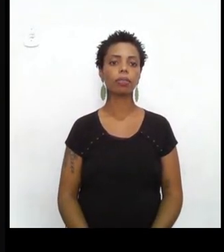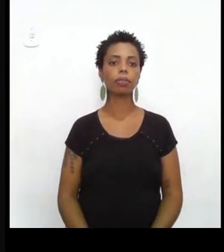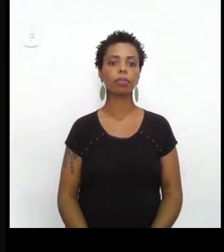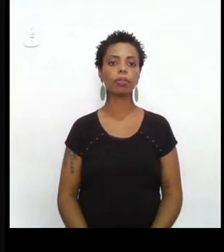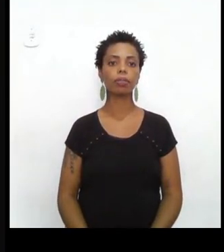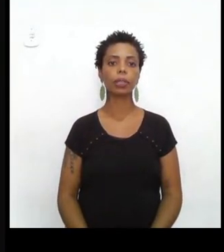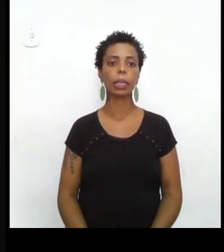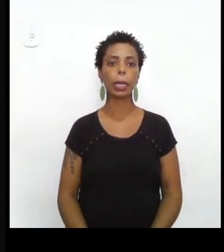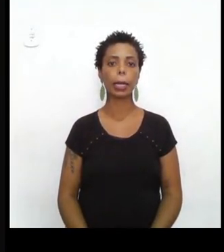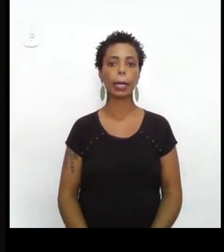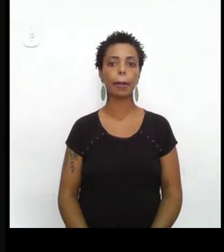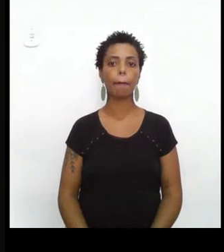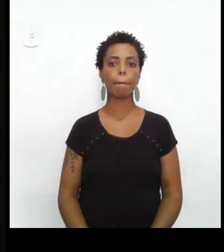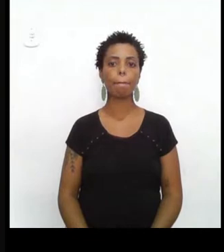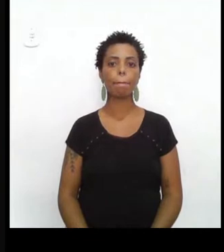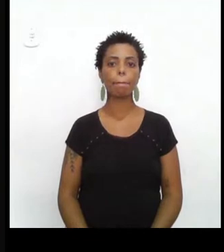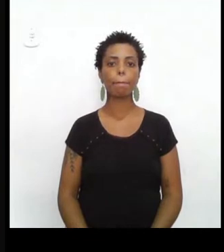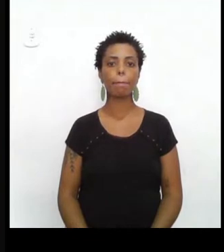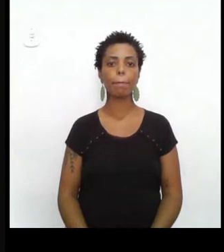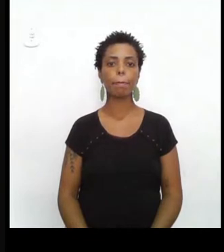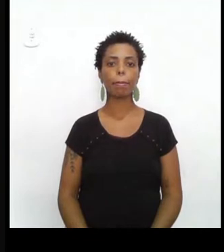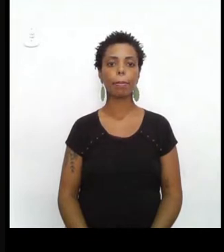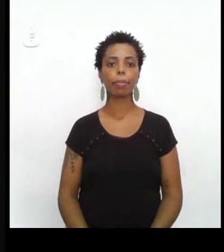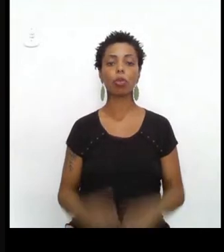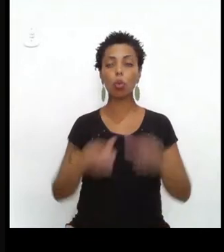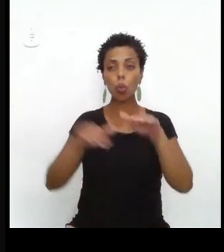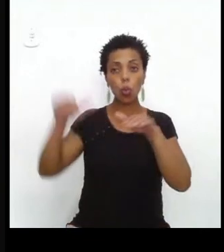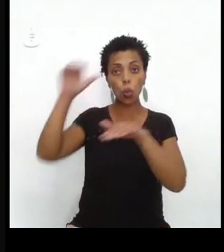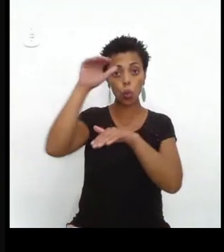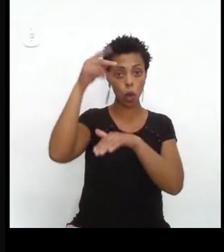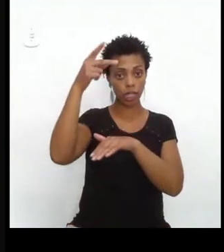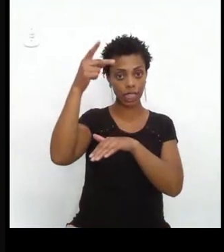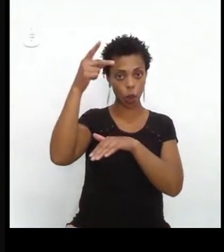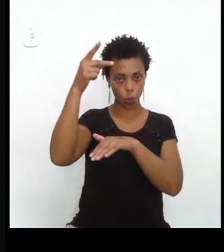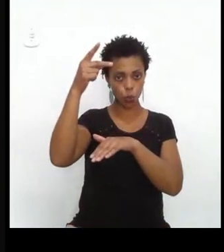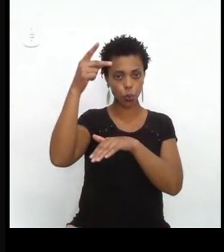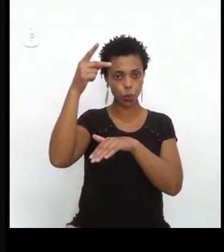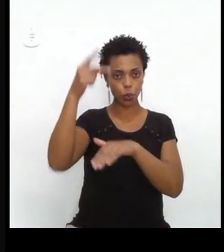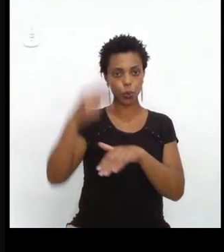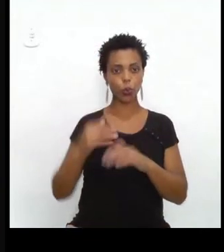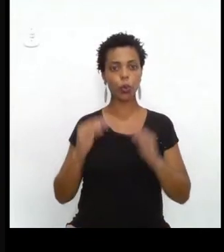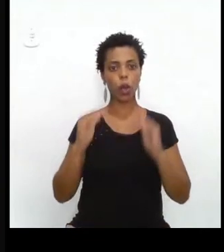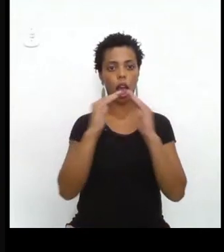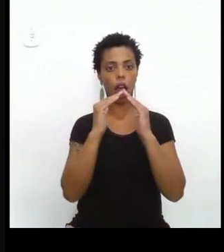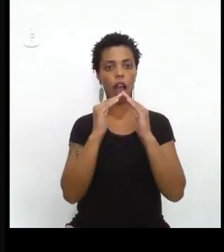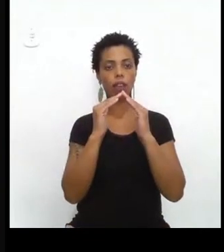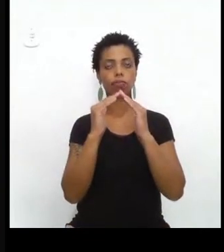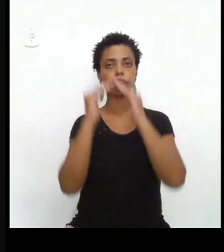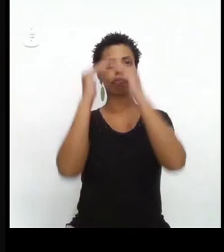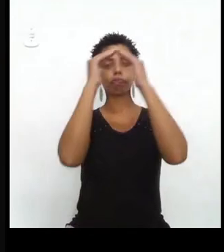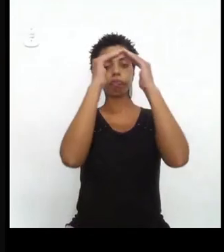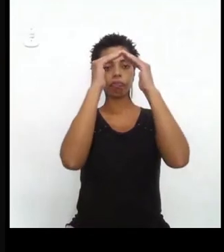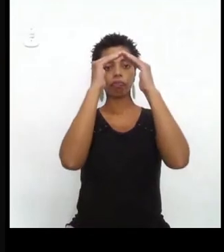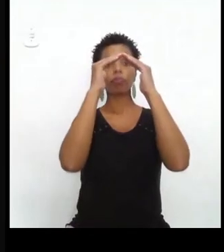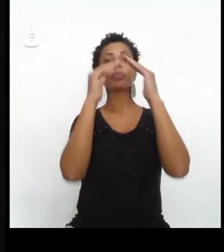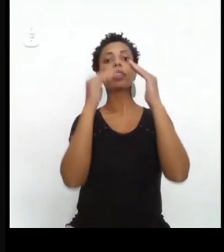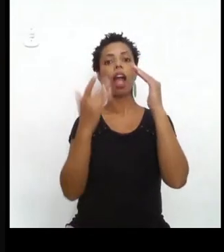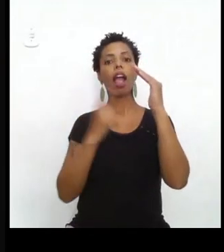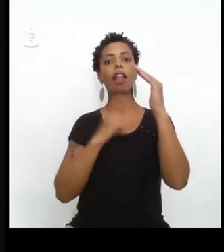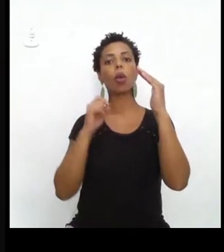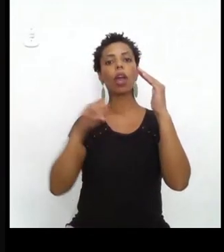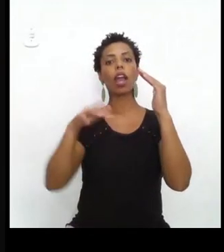o saco imploro explore How the bronze of Champions Story quente